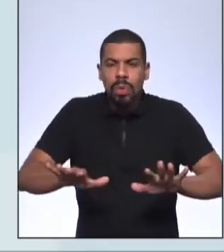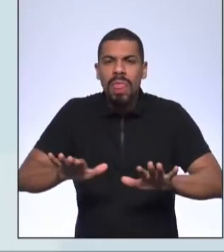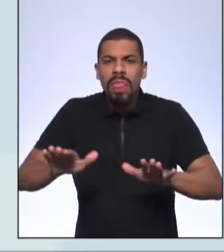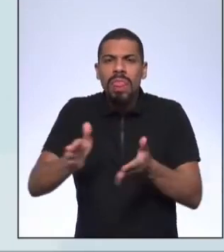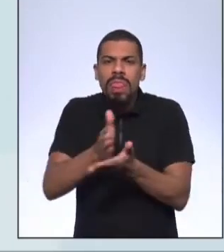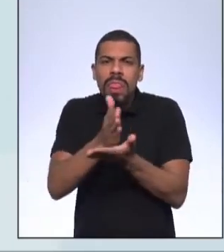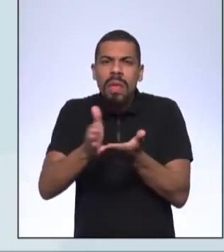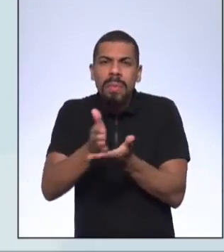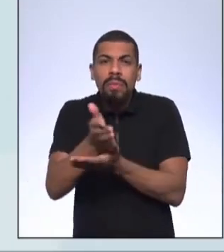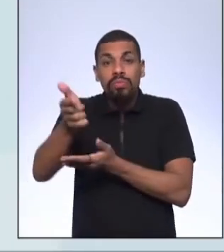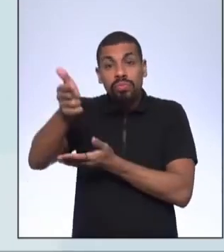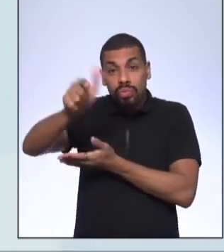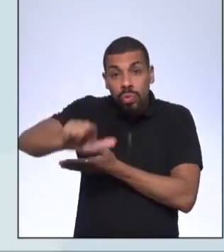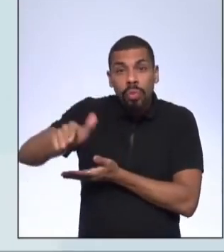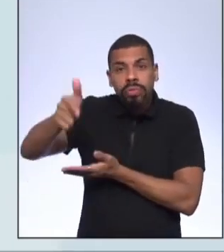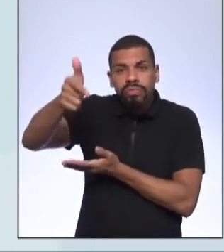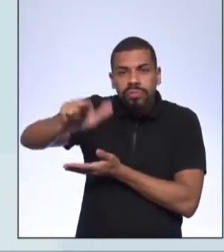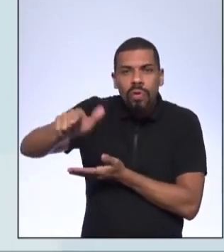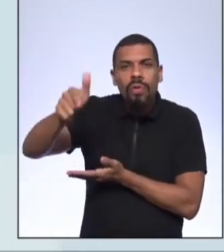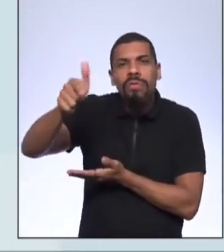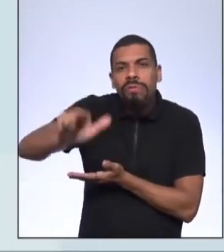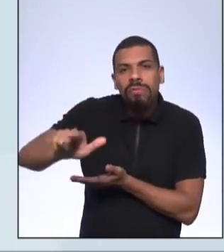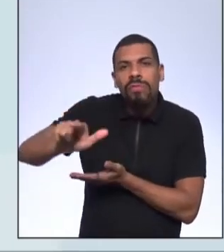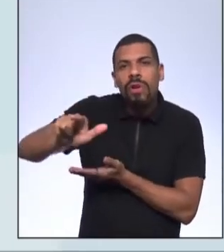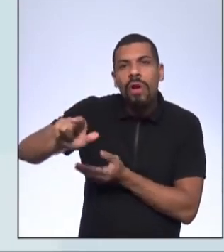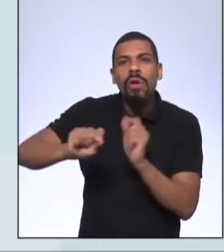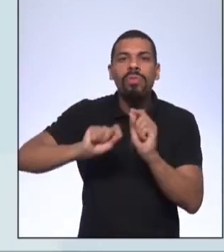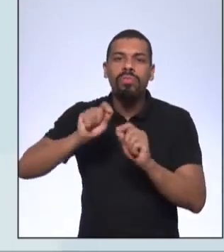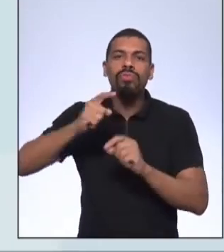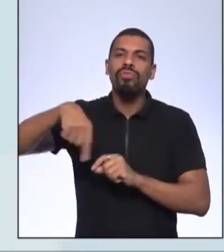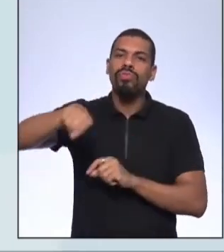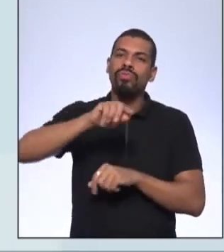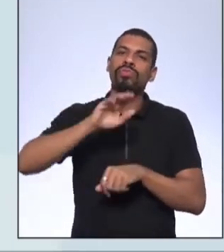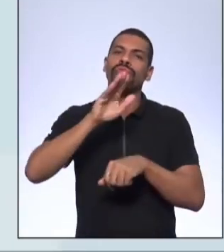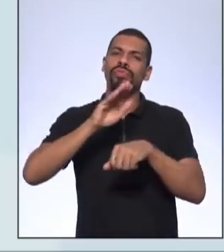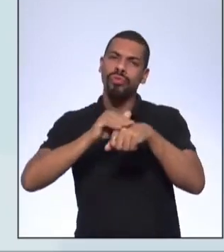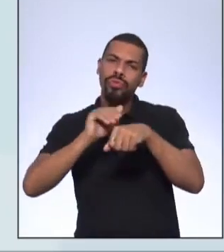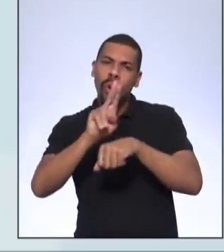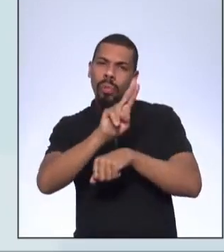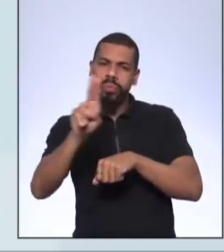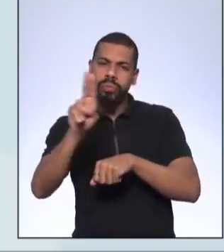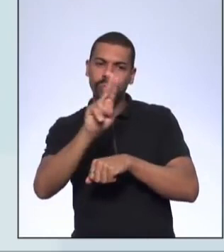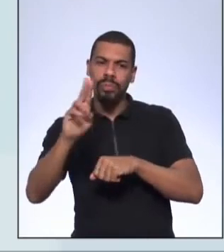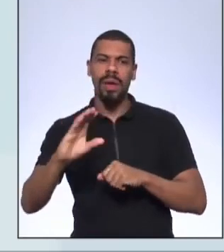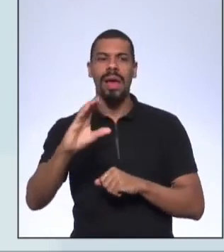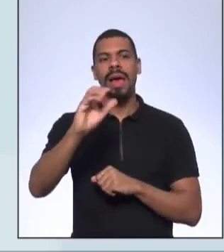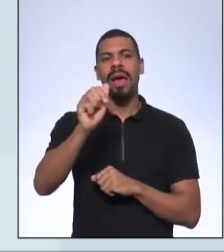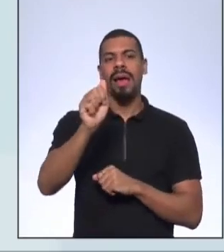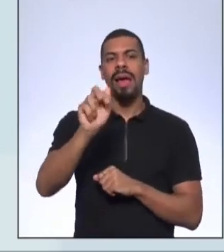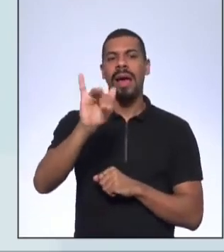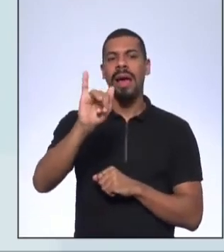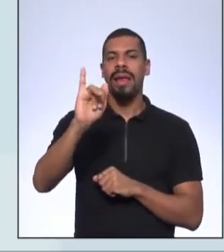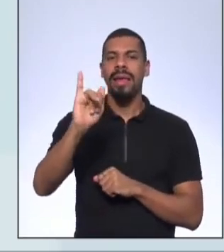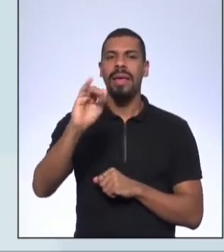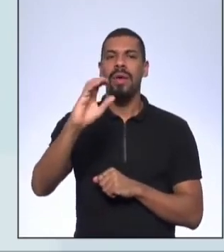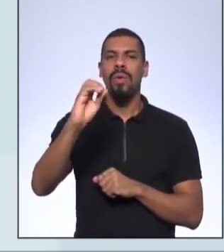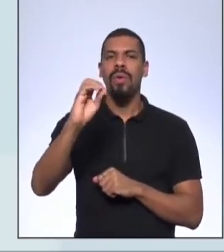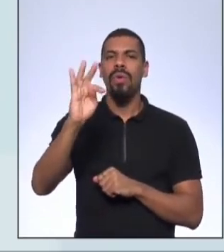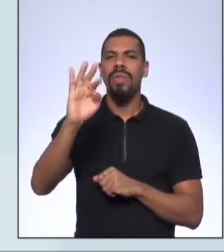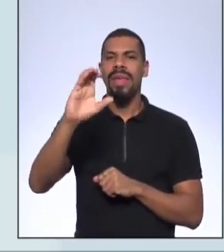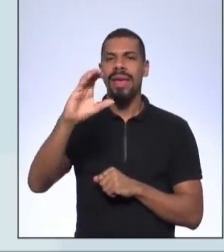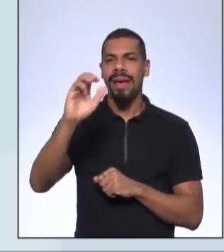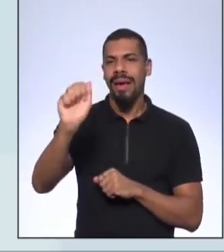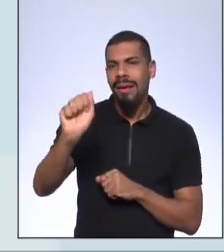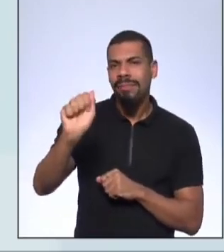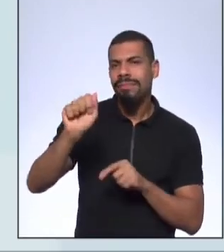de novo o que a gente chama de carioteca, os cromossomos vão descondensar e eu vou ter uma célula idêntica a